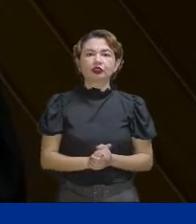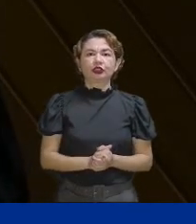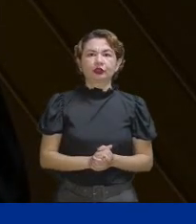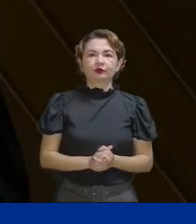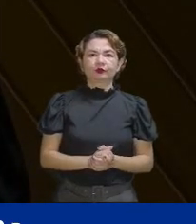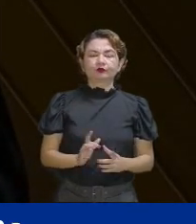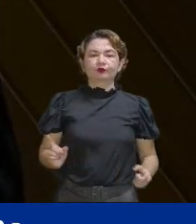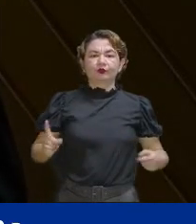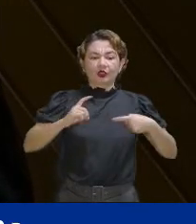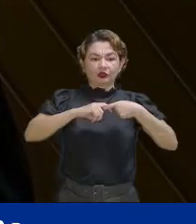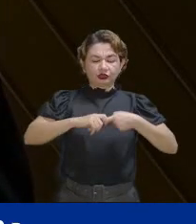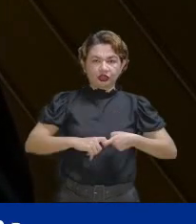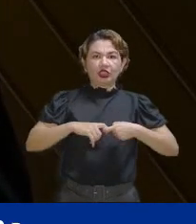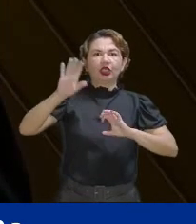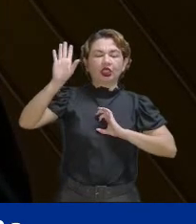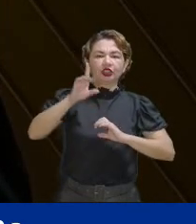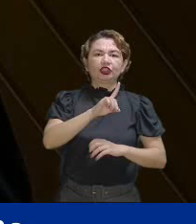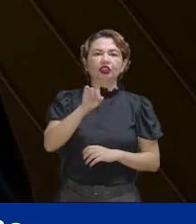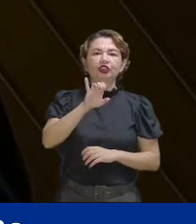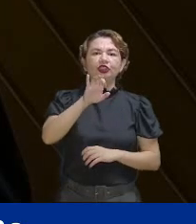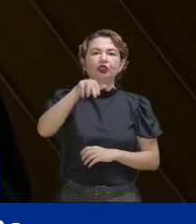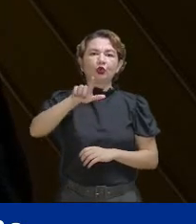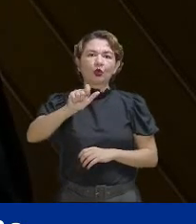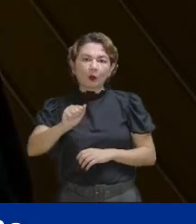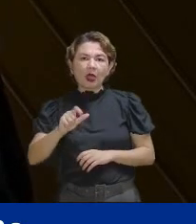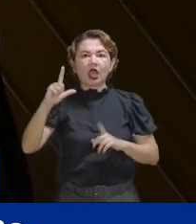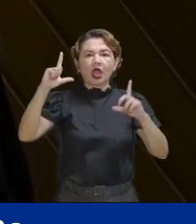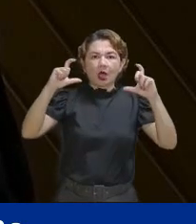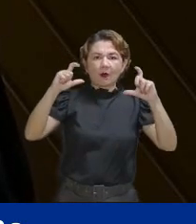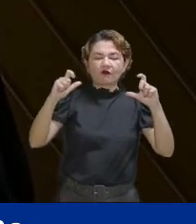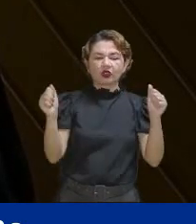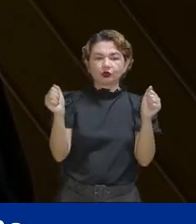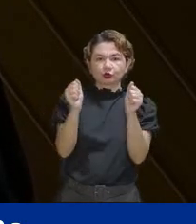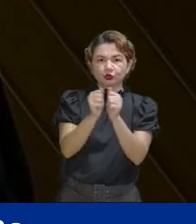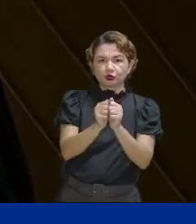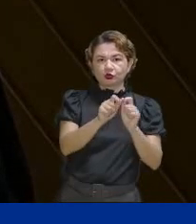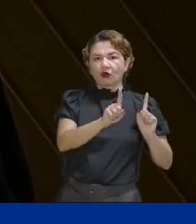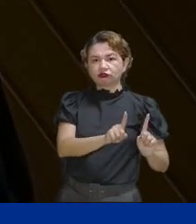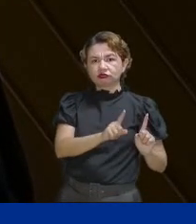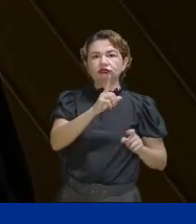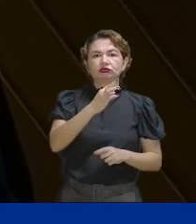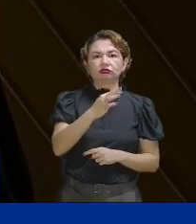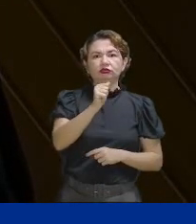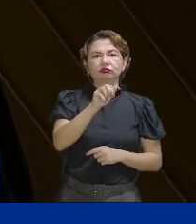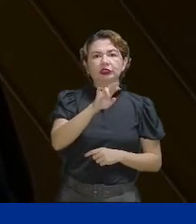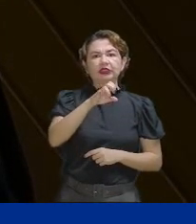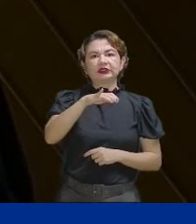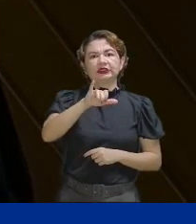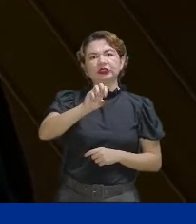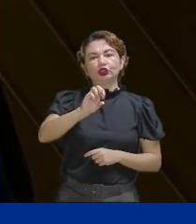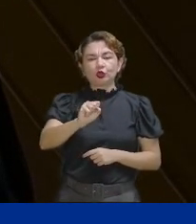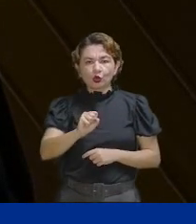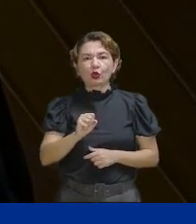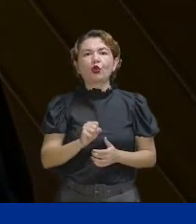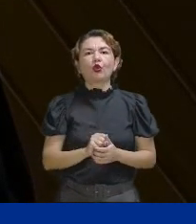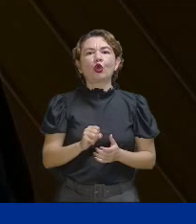à candidata Zilma seria uma foto desta com Tarcísio, enviada no grupo de WhatsApp